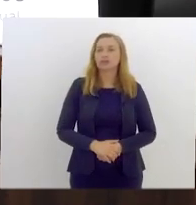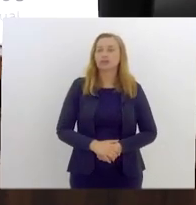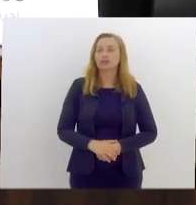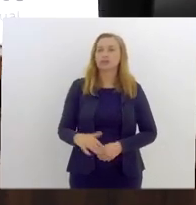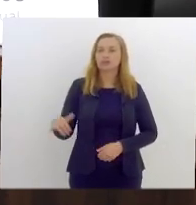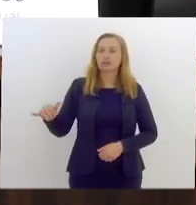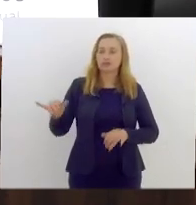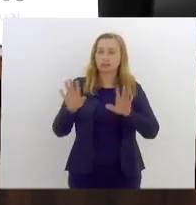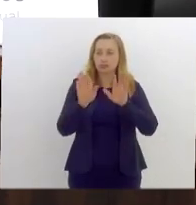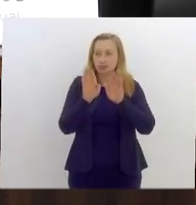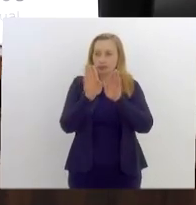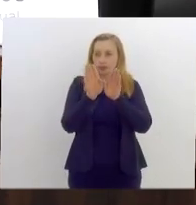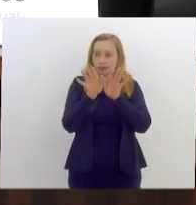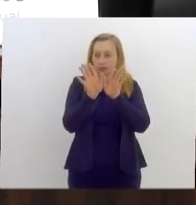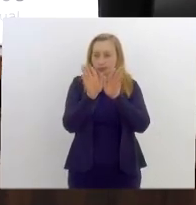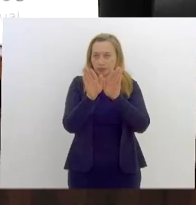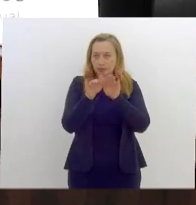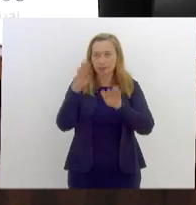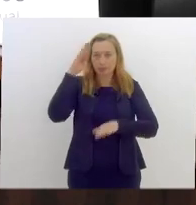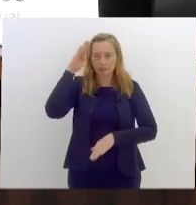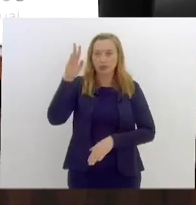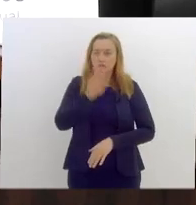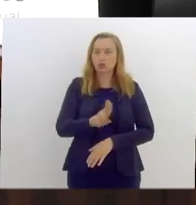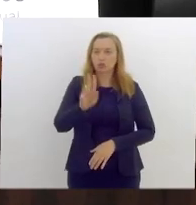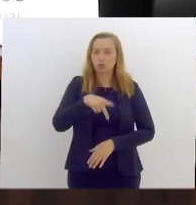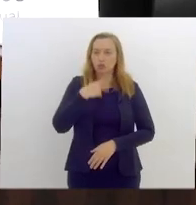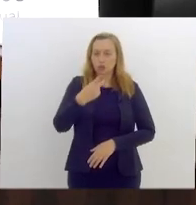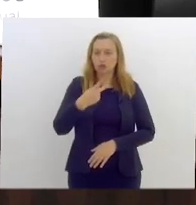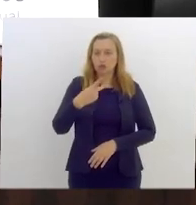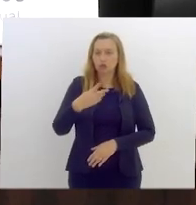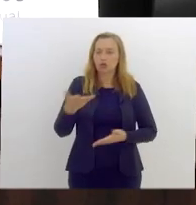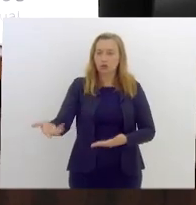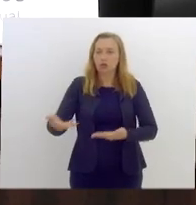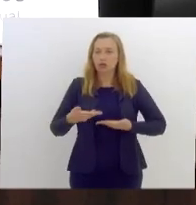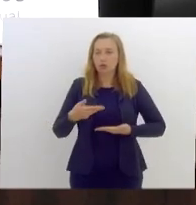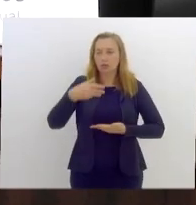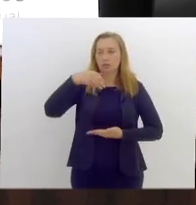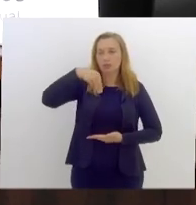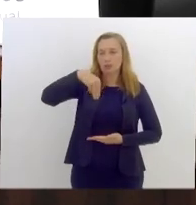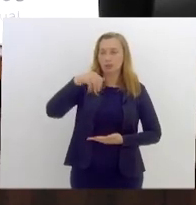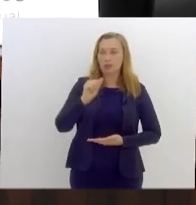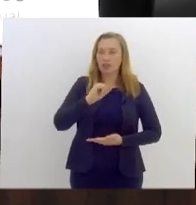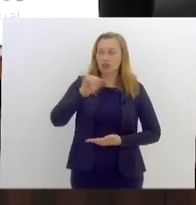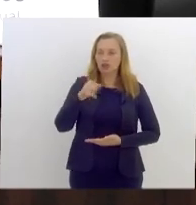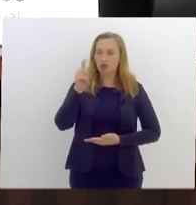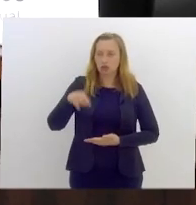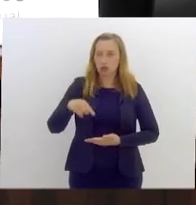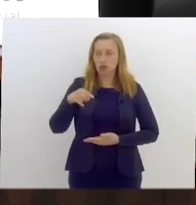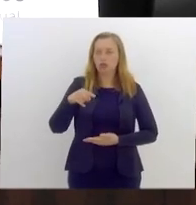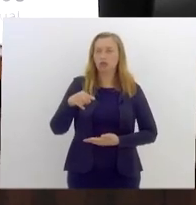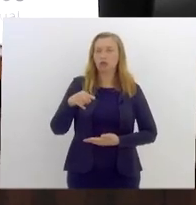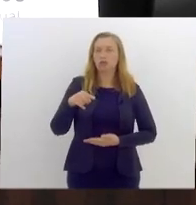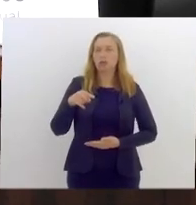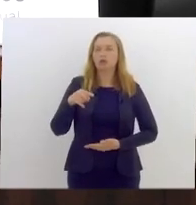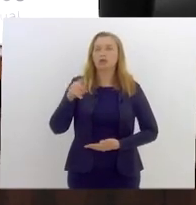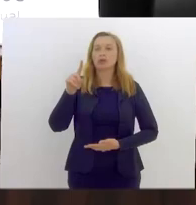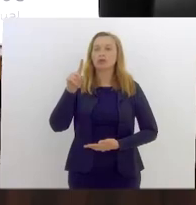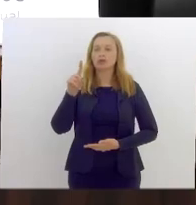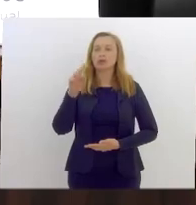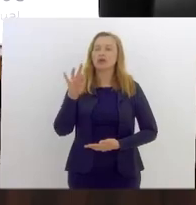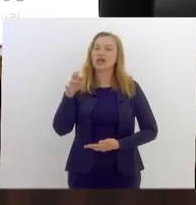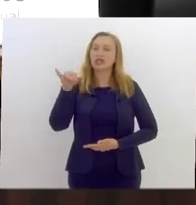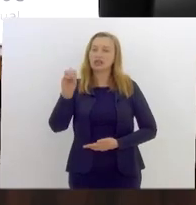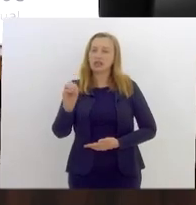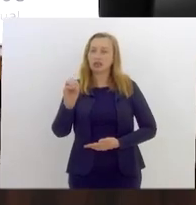Aeronáutica. Para fazer uso da palavra, convido o major-brigadeiro do ar, Márcio Bruno Bonotto, que falar em nome de todos